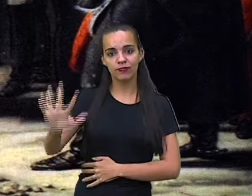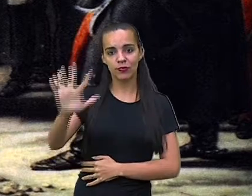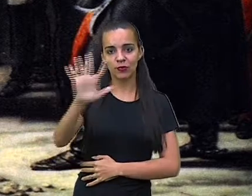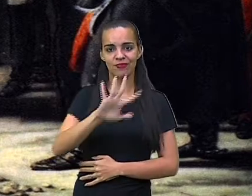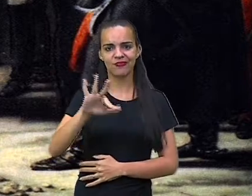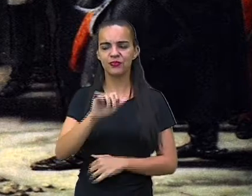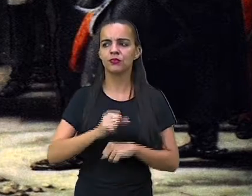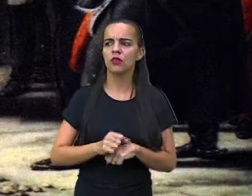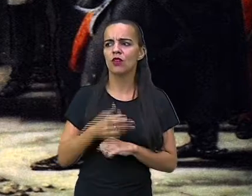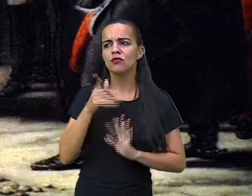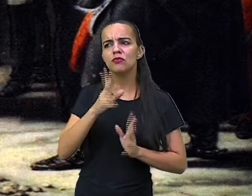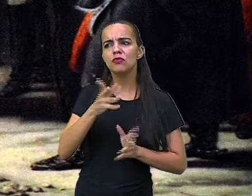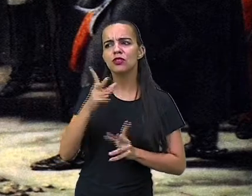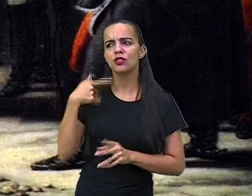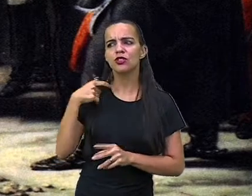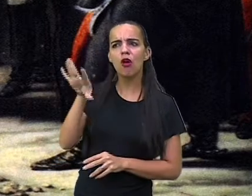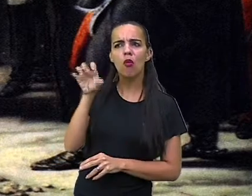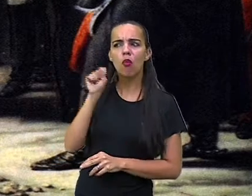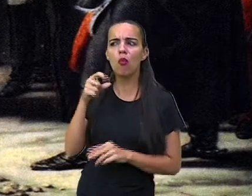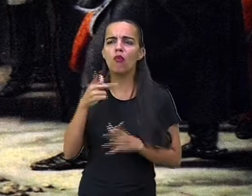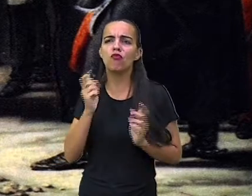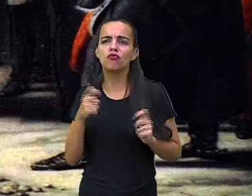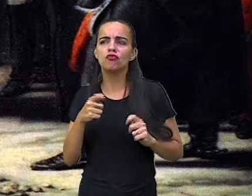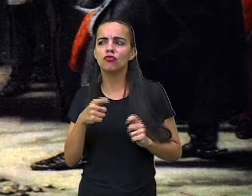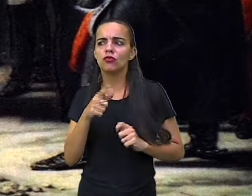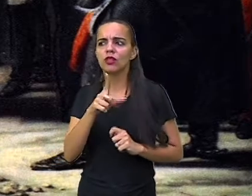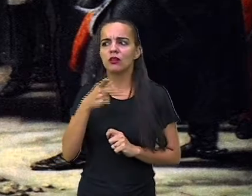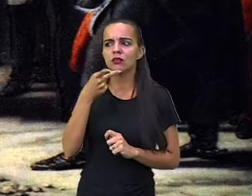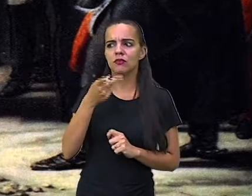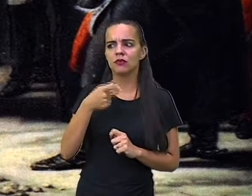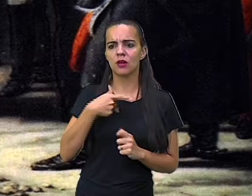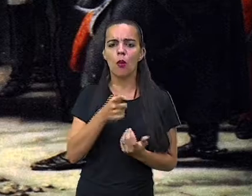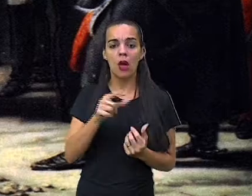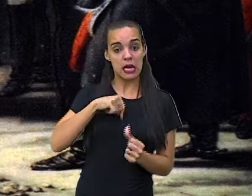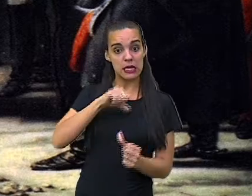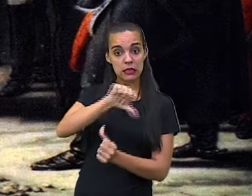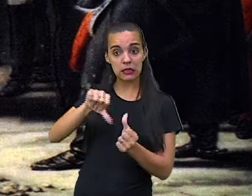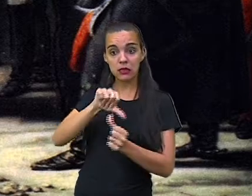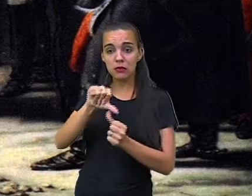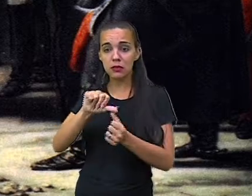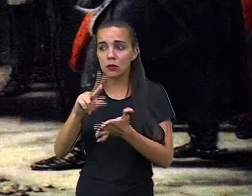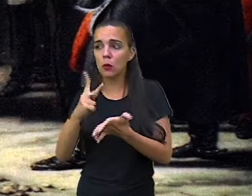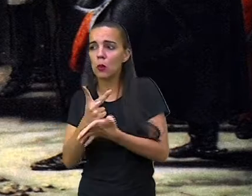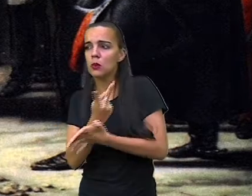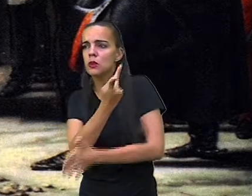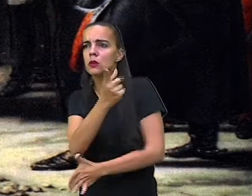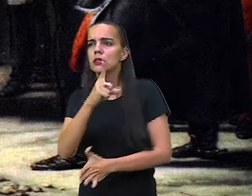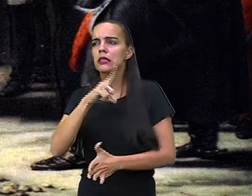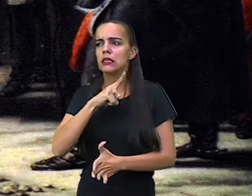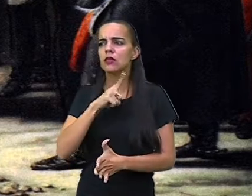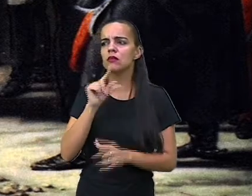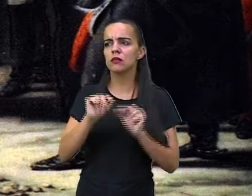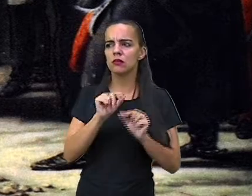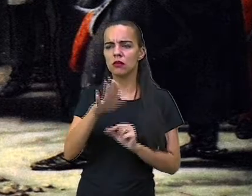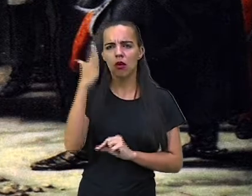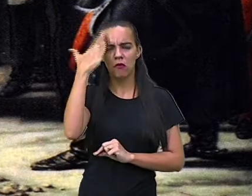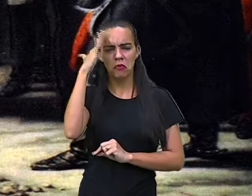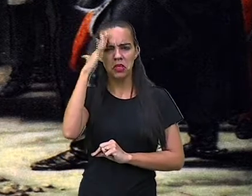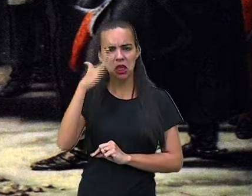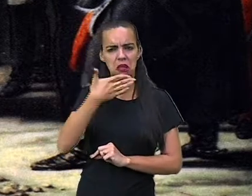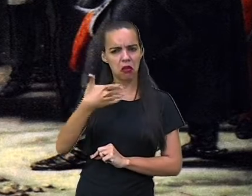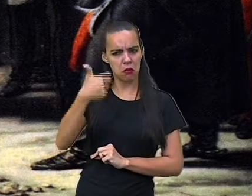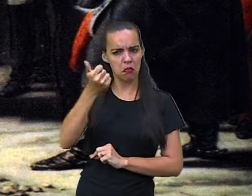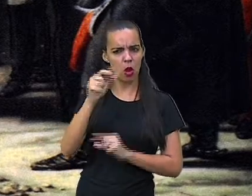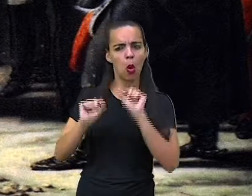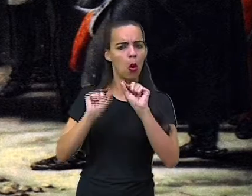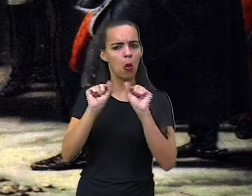XIX é considerado como o século de transição ou das revoluções. Vamos entender esses